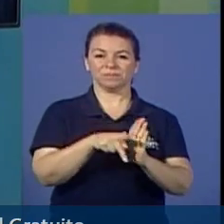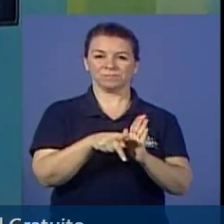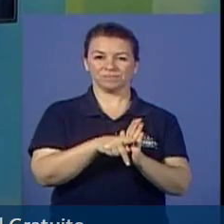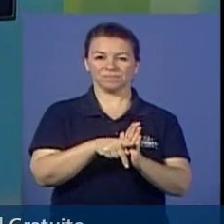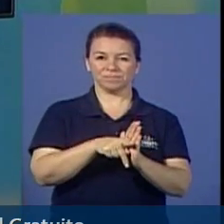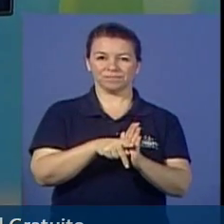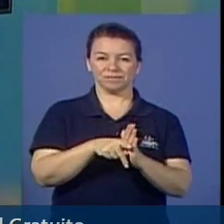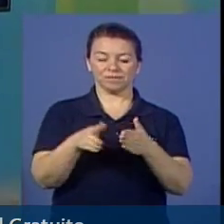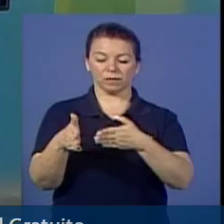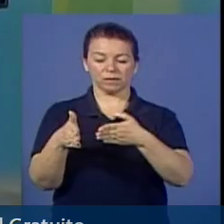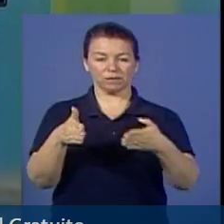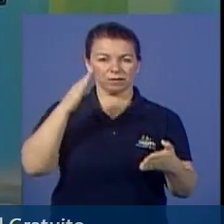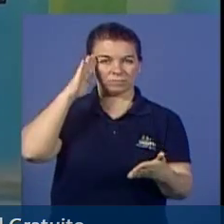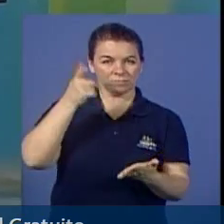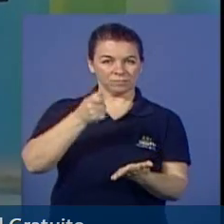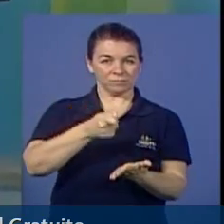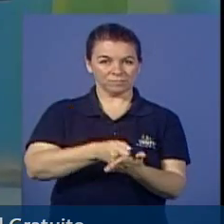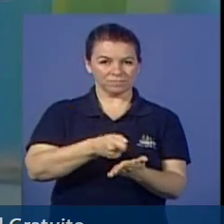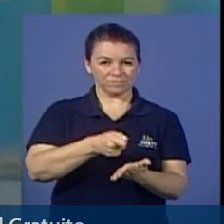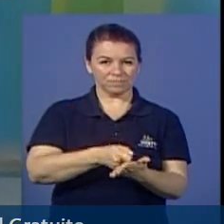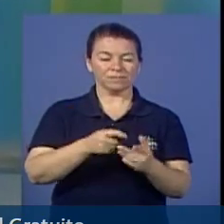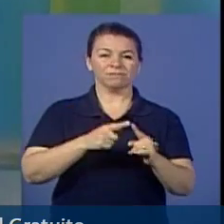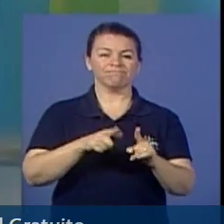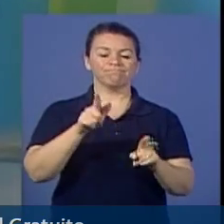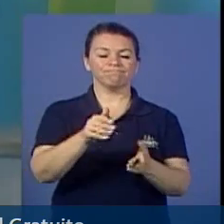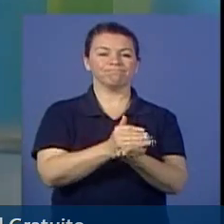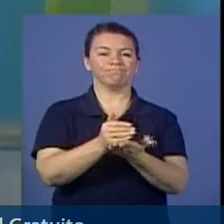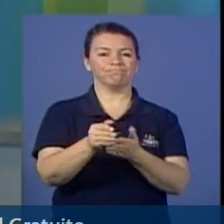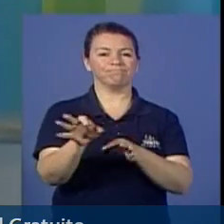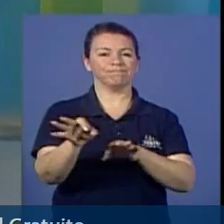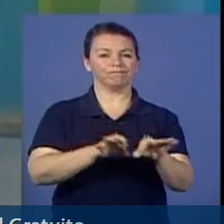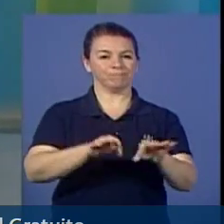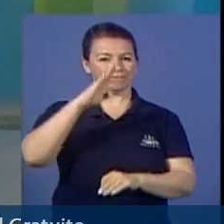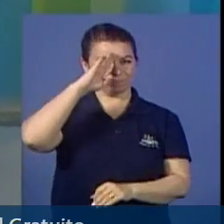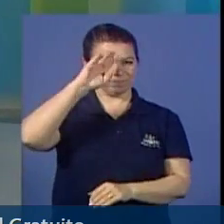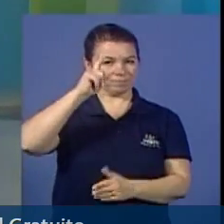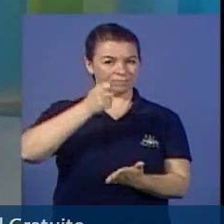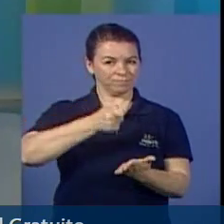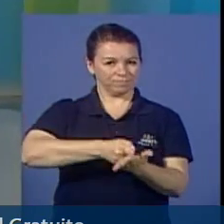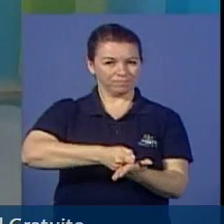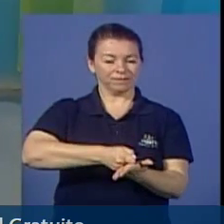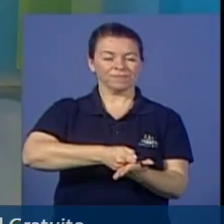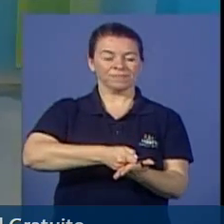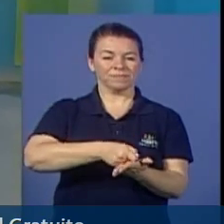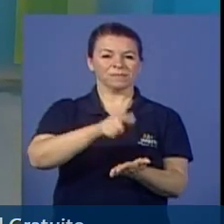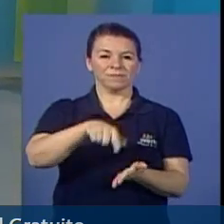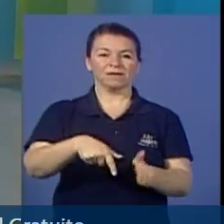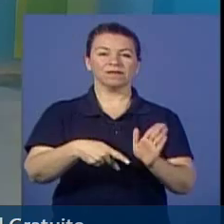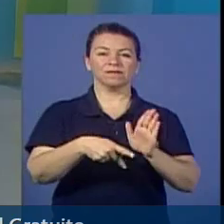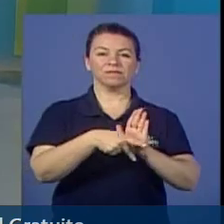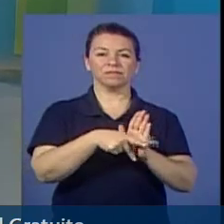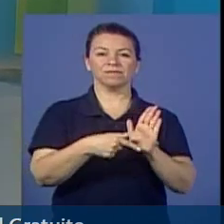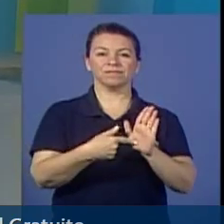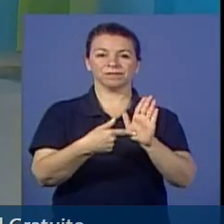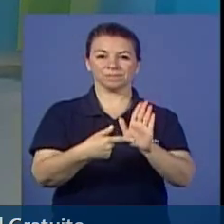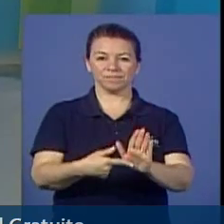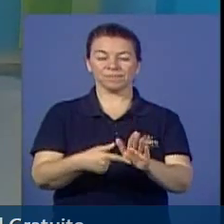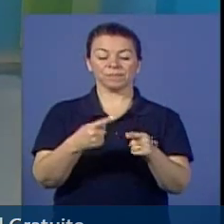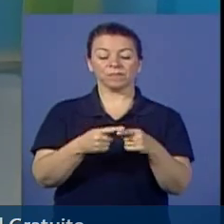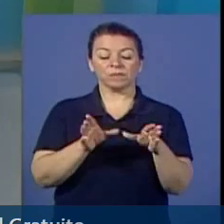Mas eles estão instaurando o quê? Uma ditadura. E uma ditadura se caracteriza por um